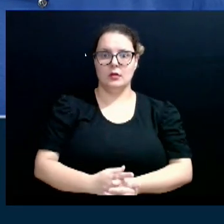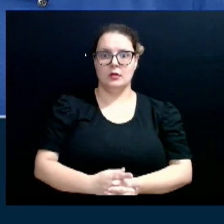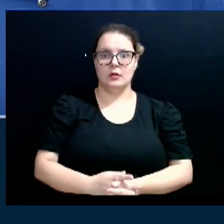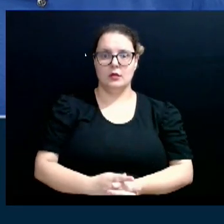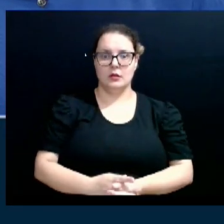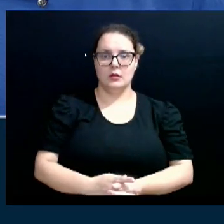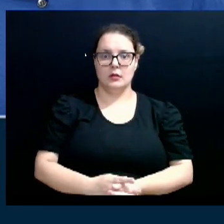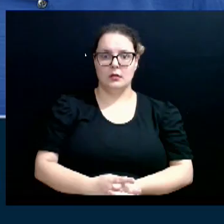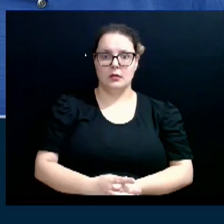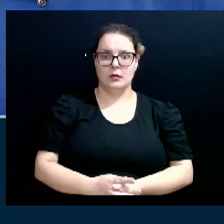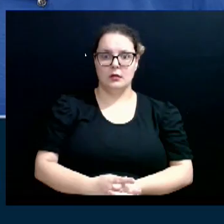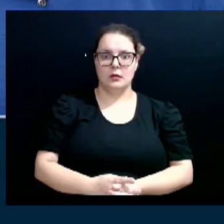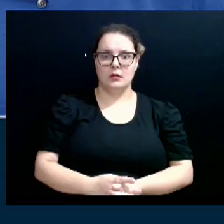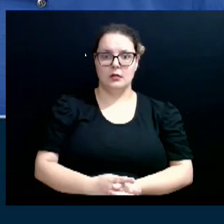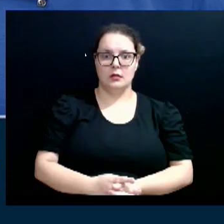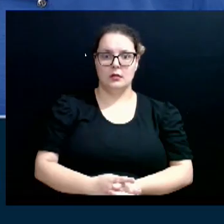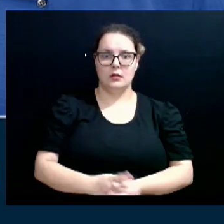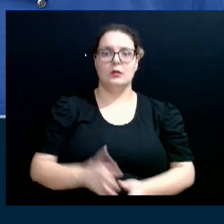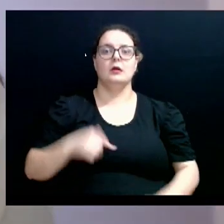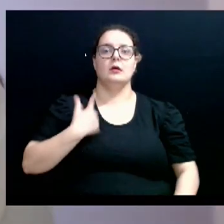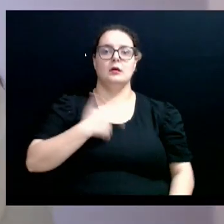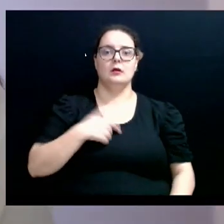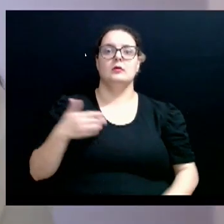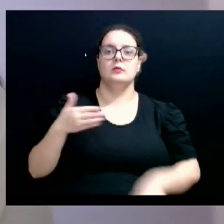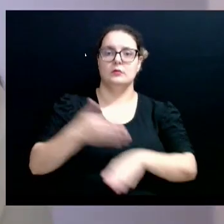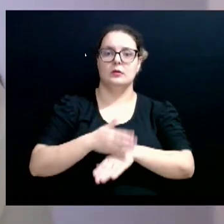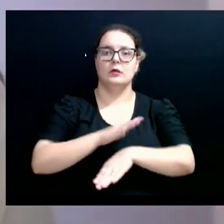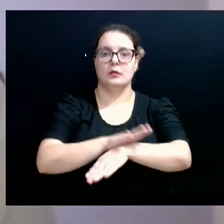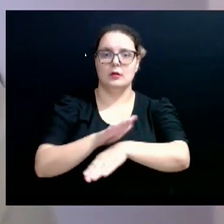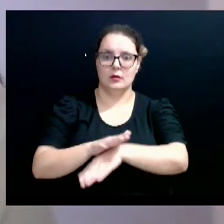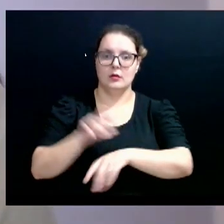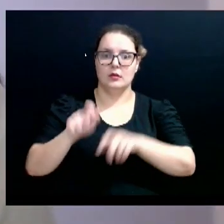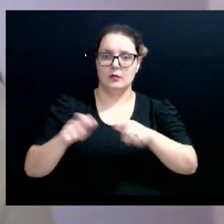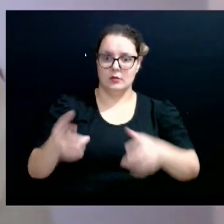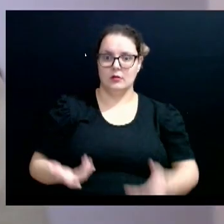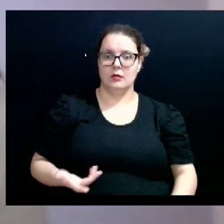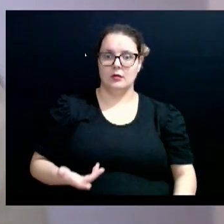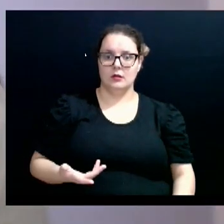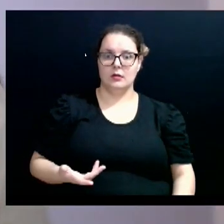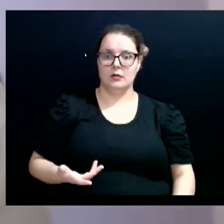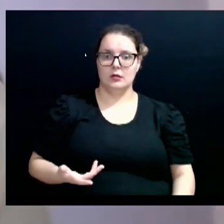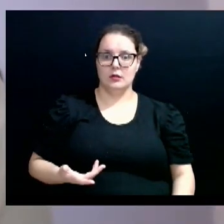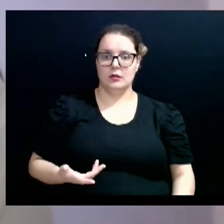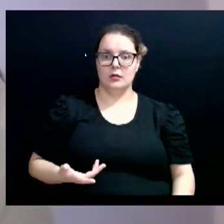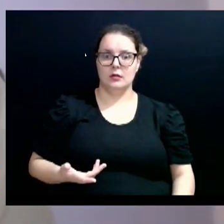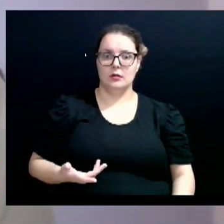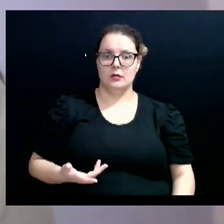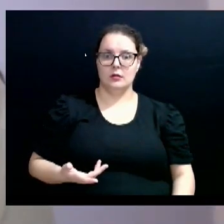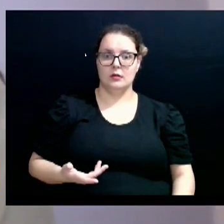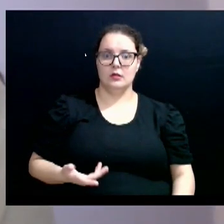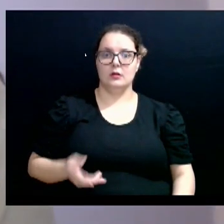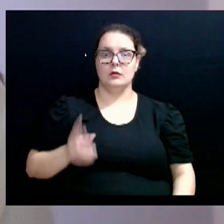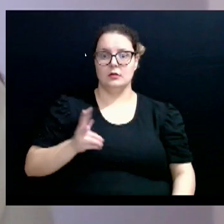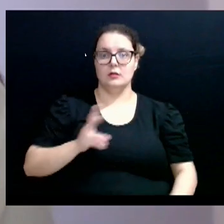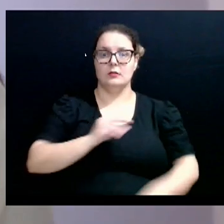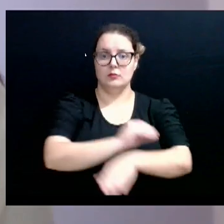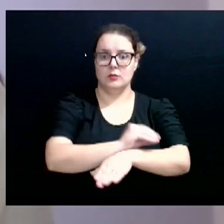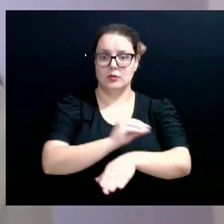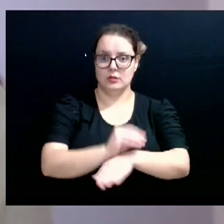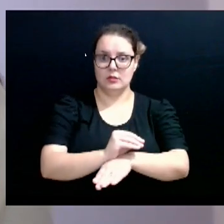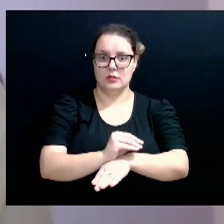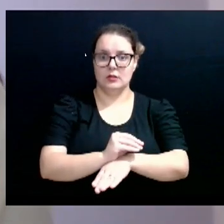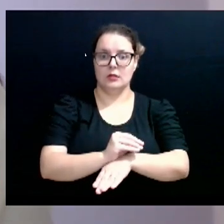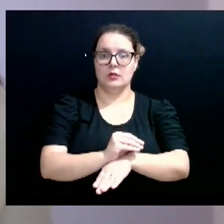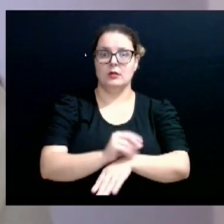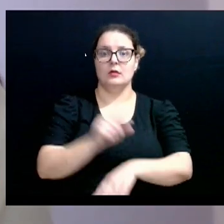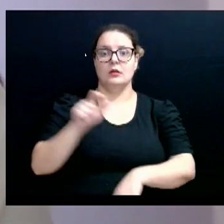Então a gente tem que ajudar essas pessoas, esses cuidadores, a enxergarem que se ele não se cuidar, ele vai adoecer,